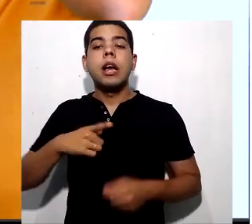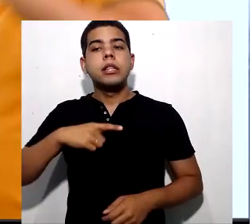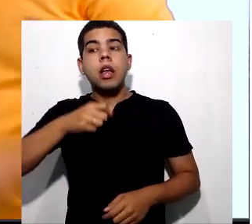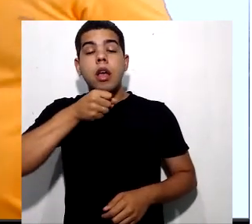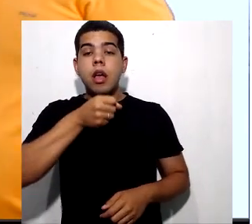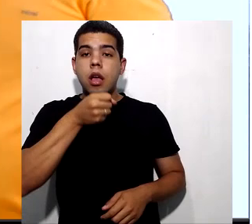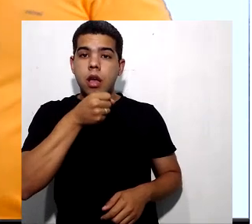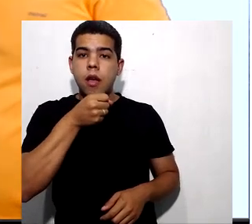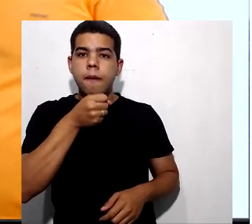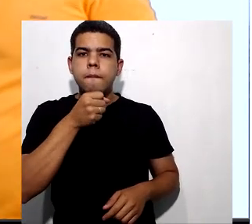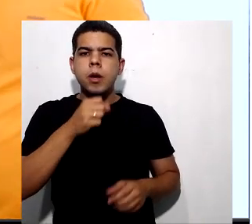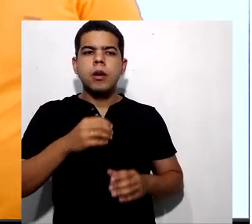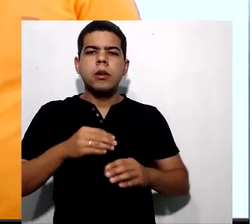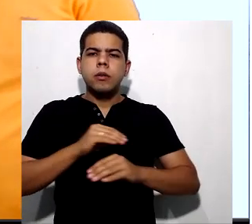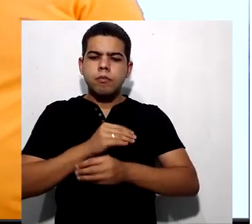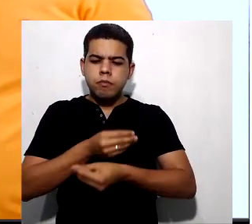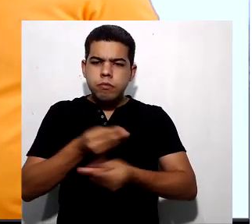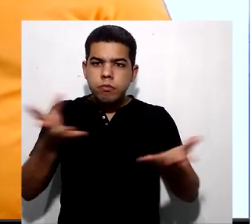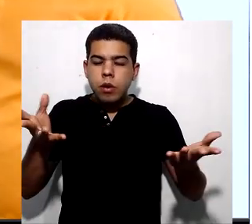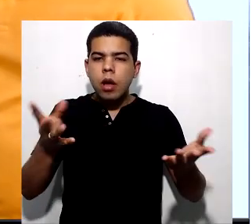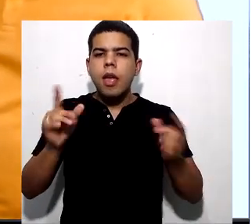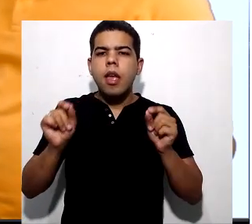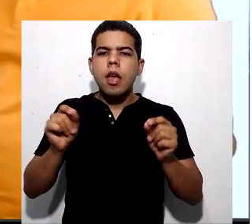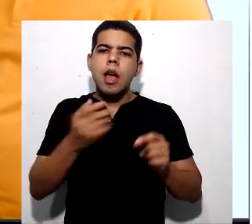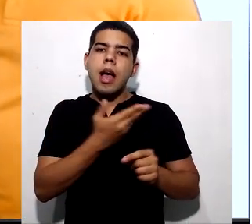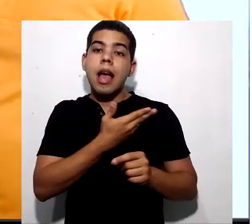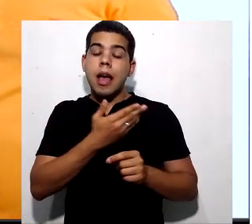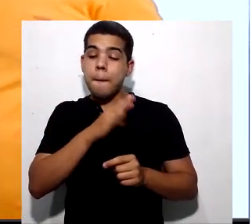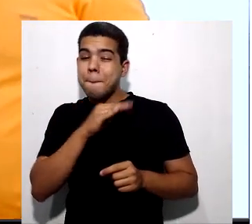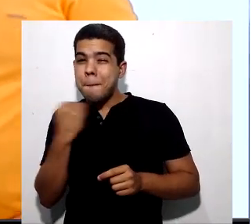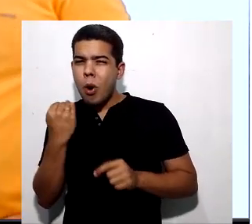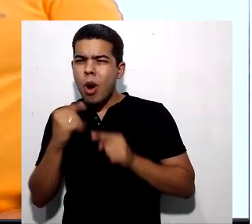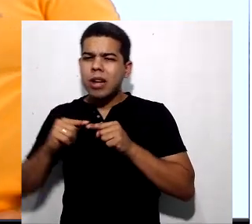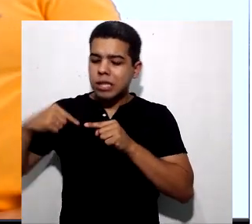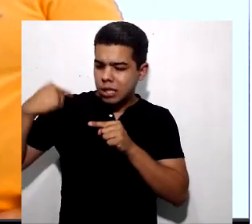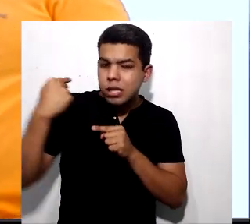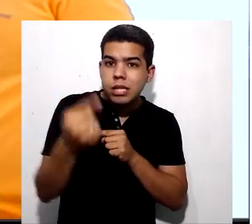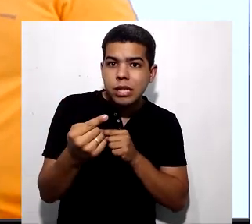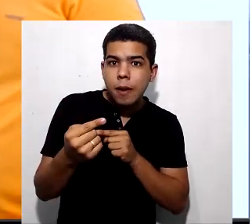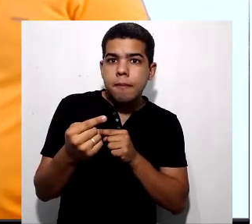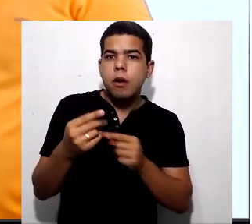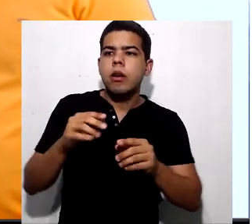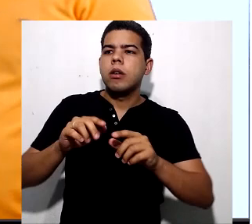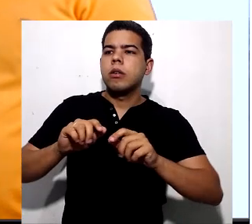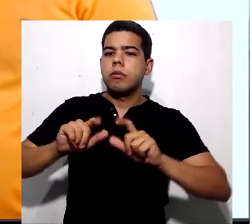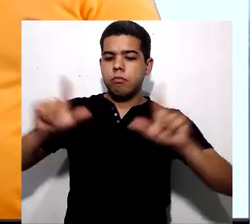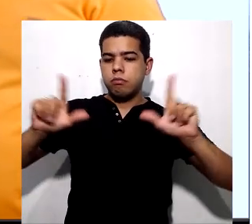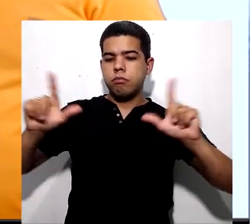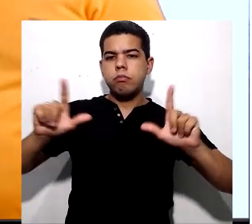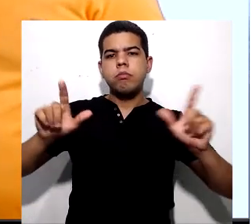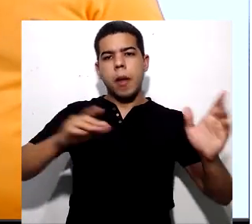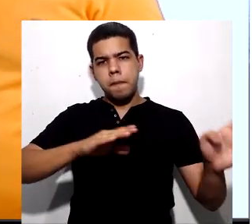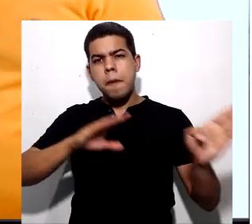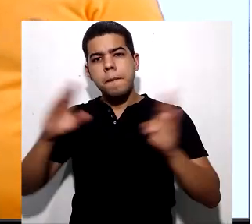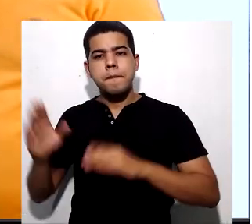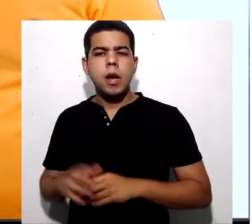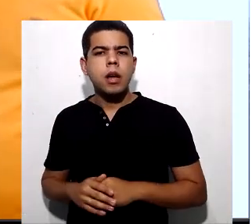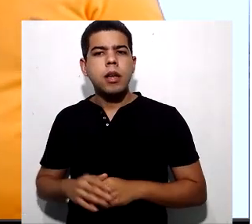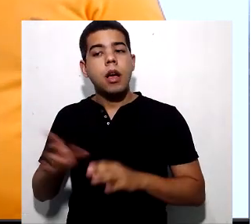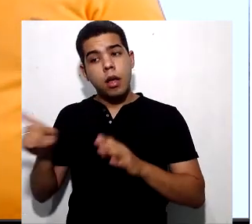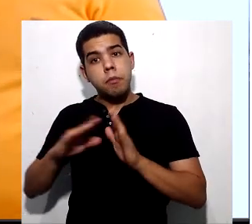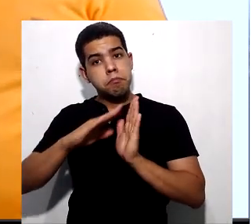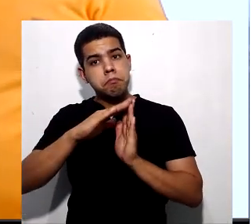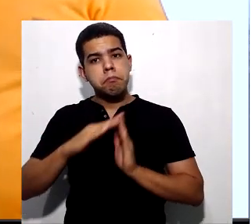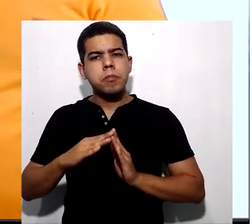lançada justamente após a morte dela. Os amigos perguntavam assim, ela sabia que estava doente? Ela nunca citou que